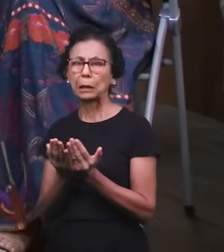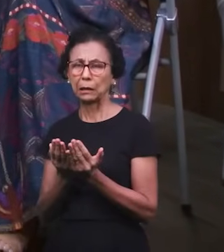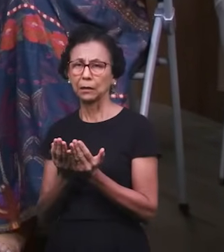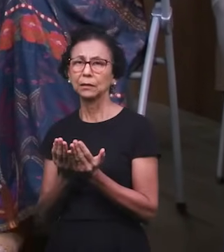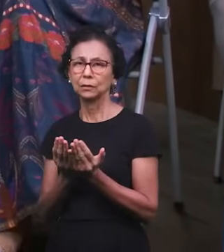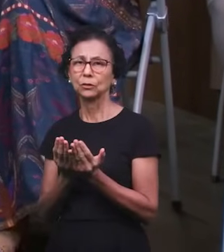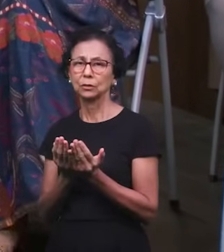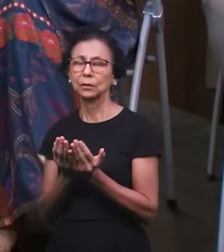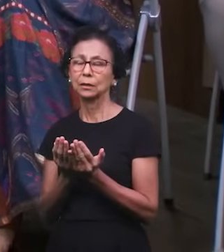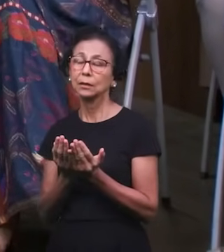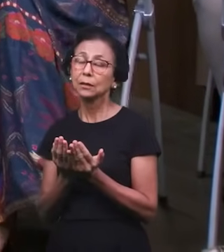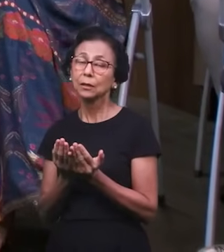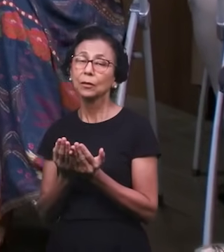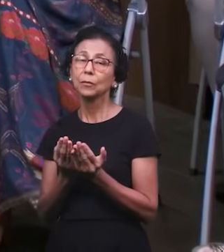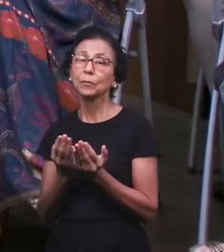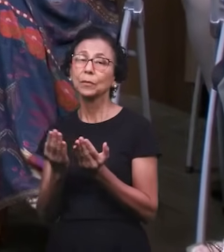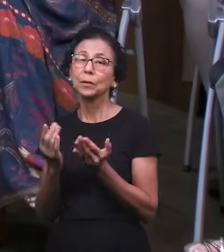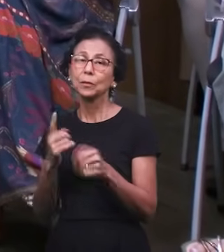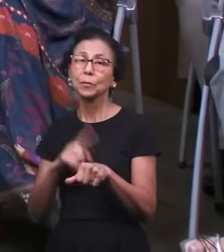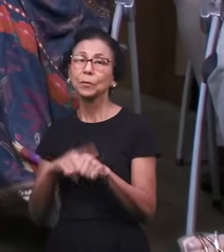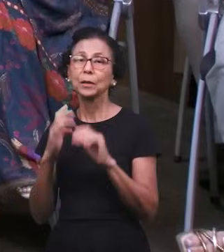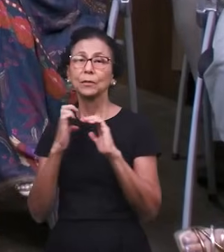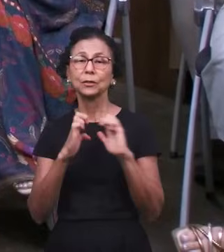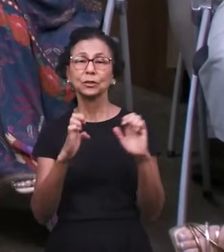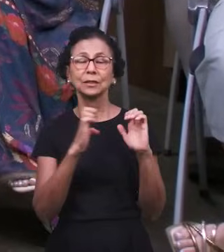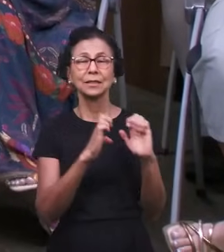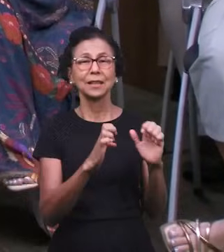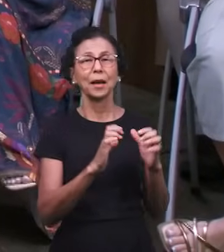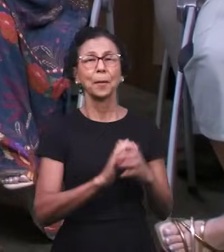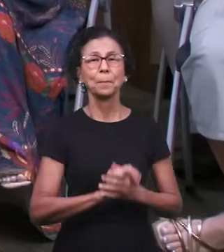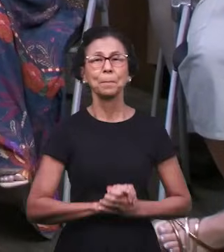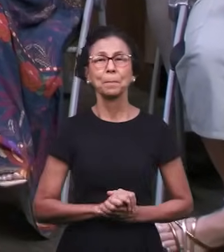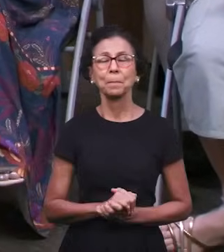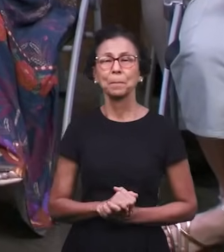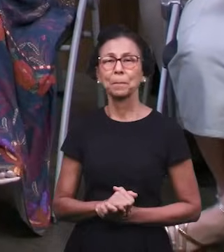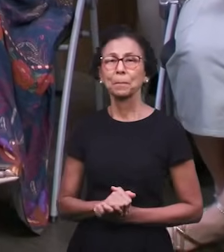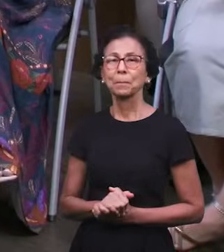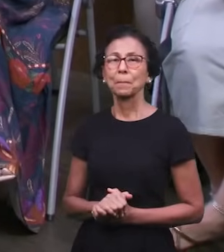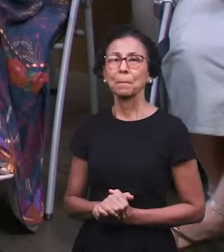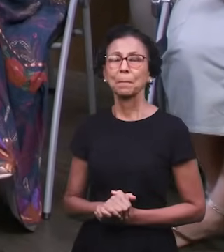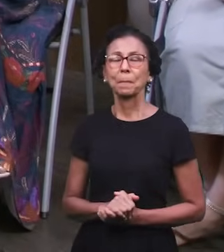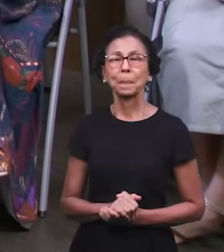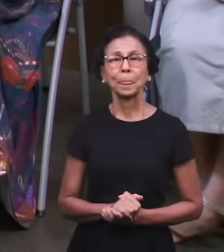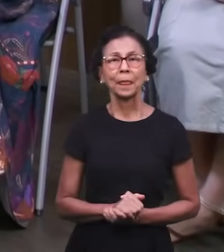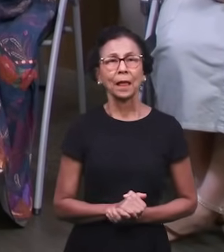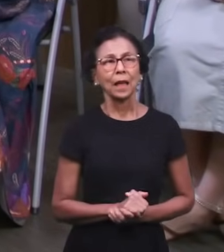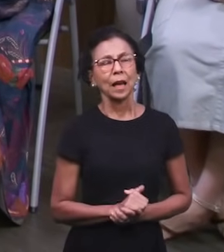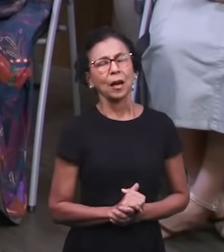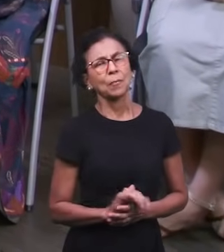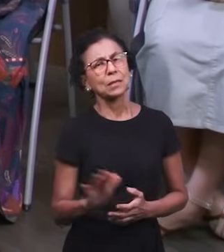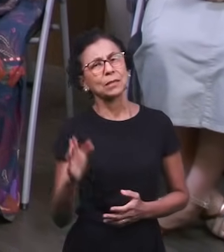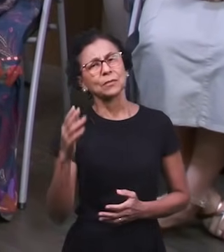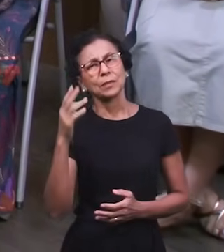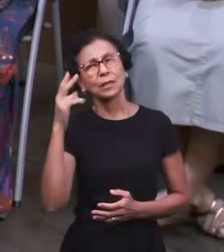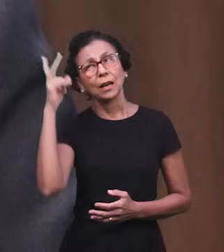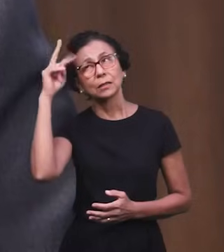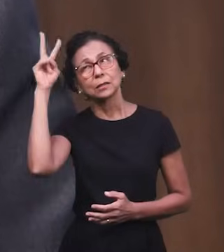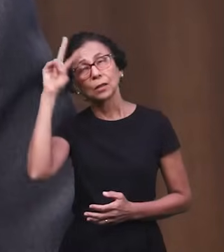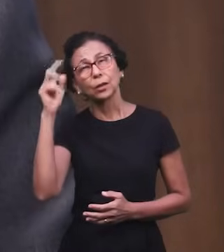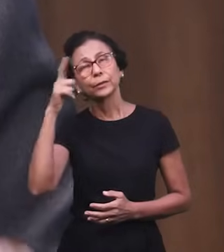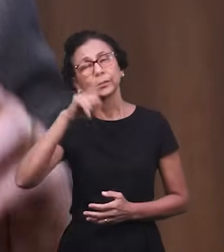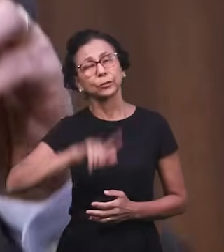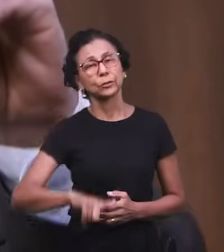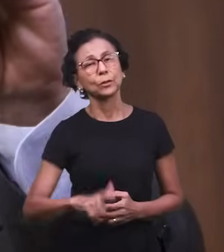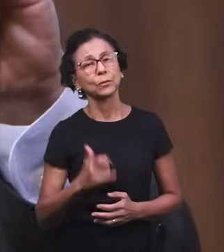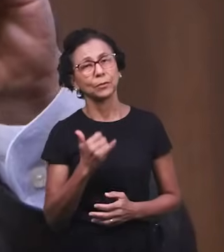você entrar com aquilo que é o profético, ou seja, Jesus nasceu em Belém, né?